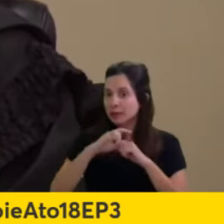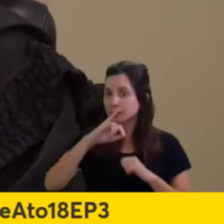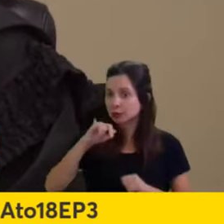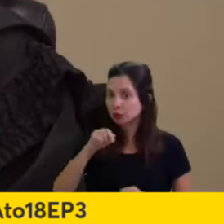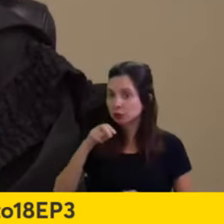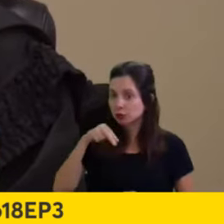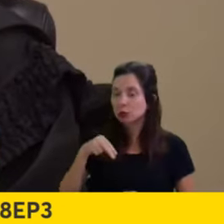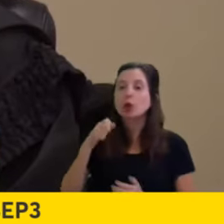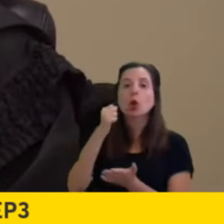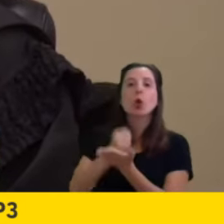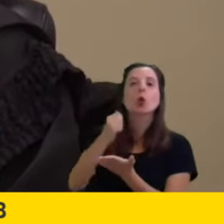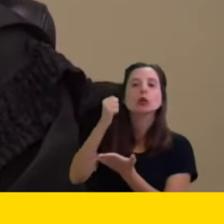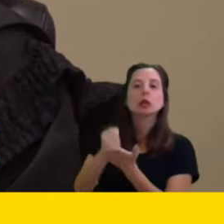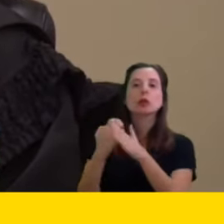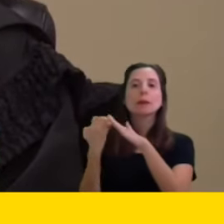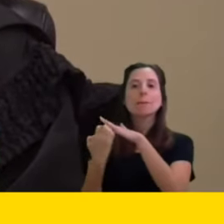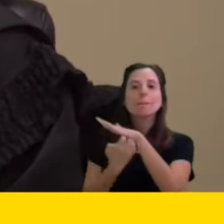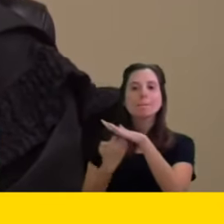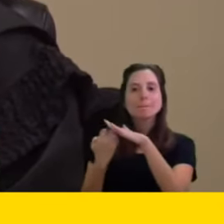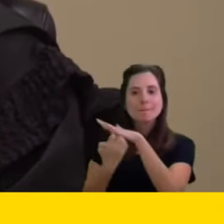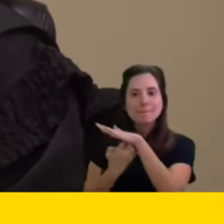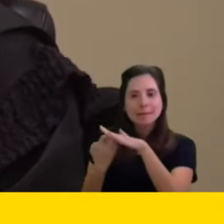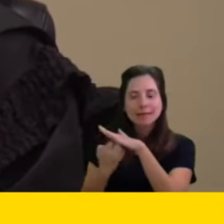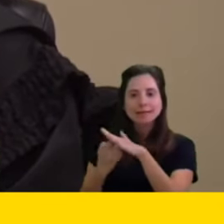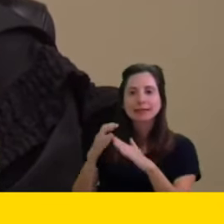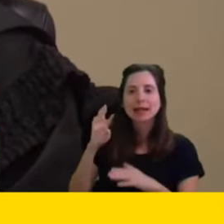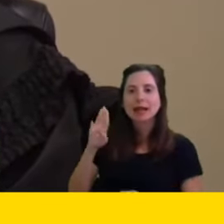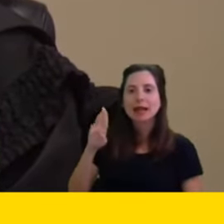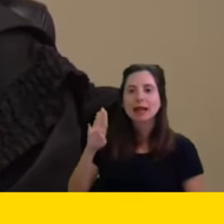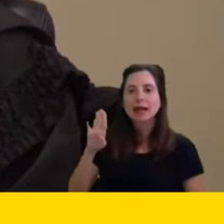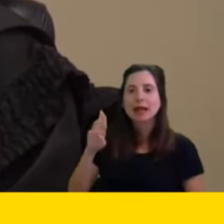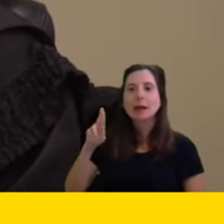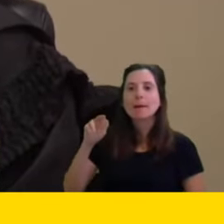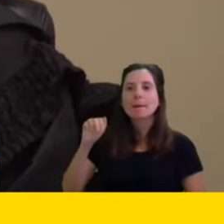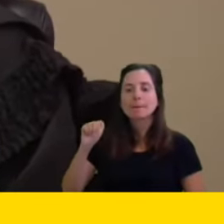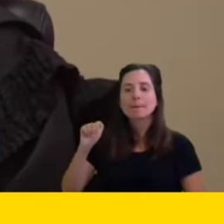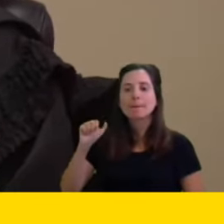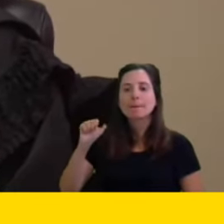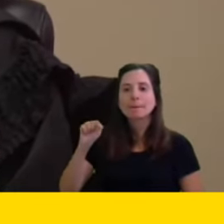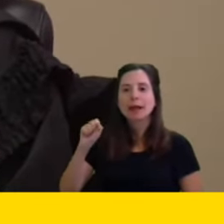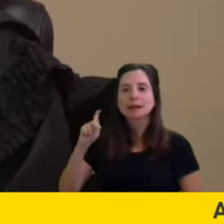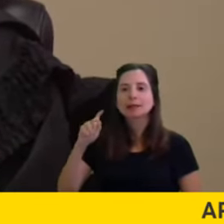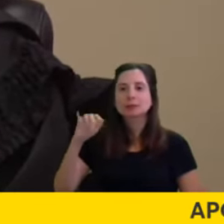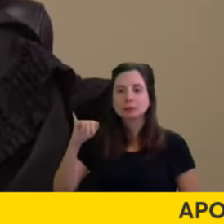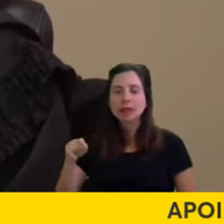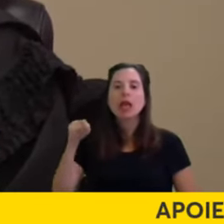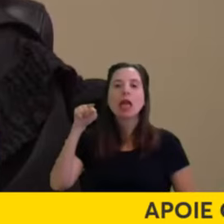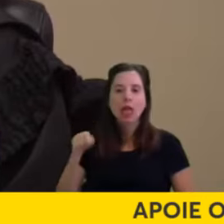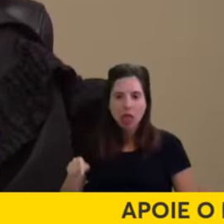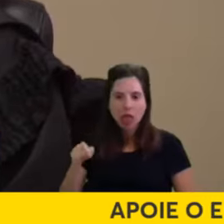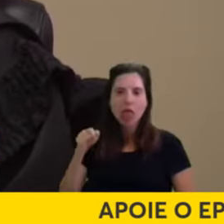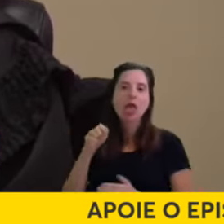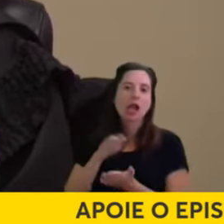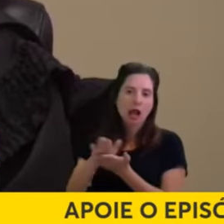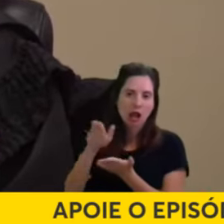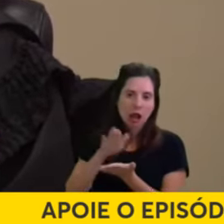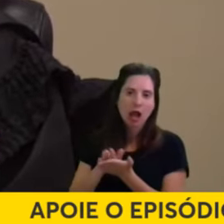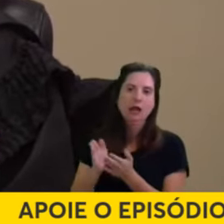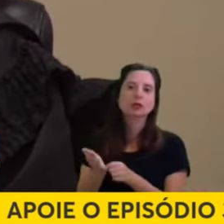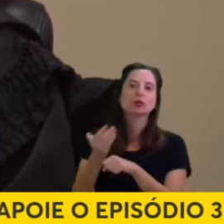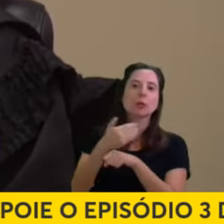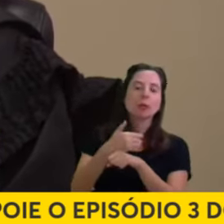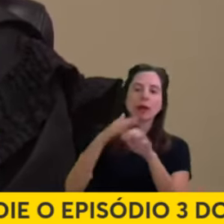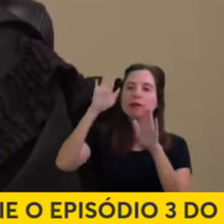brastur Invest deve ser considerado como gasto de pré-campanha mestre cerimônias e coletivo de imprensa a mesma